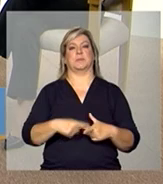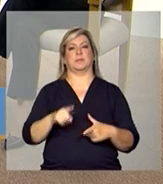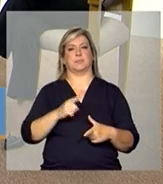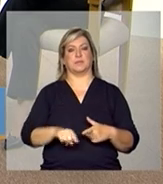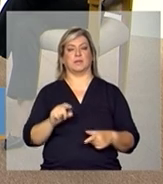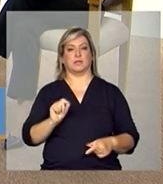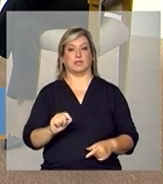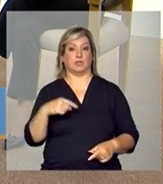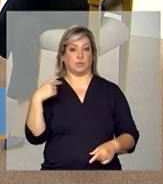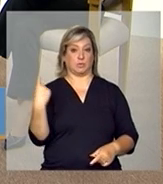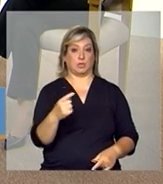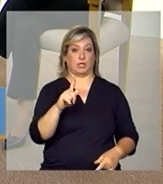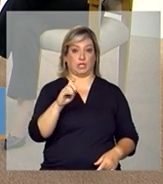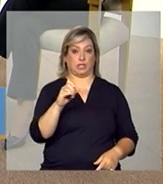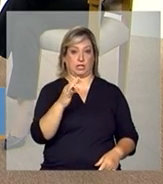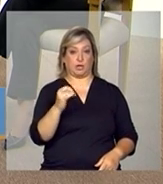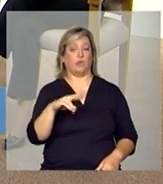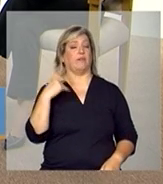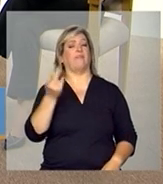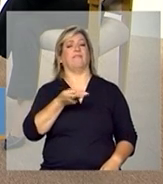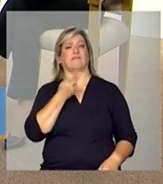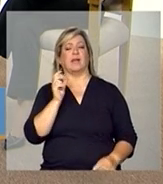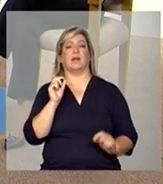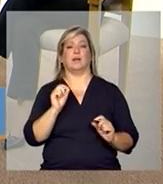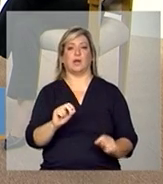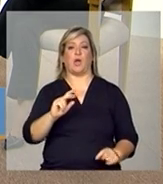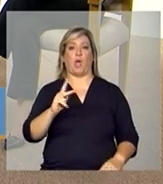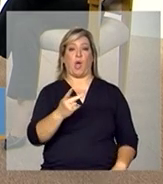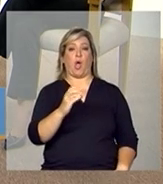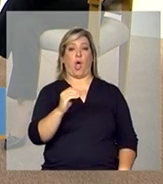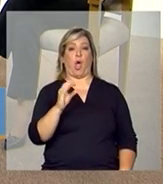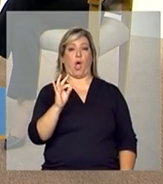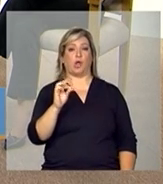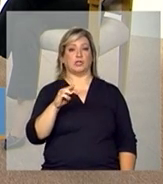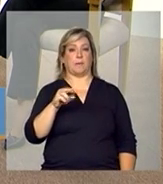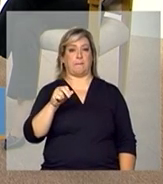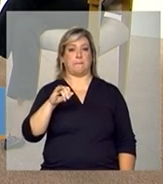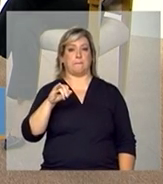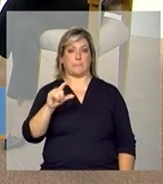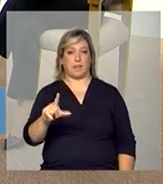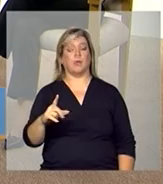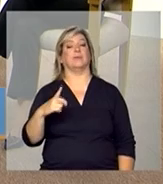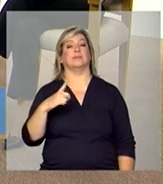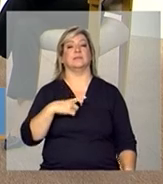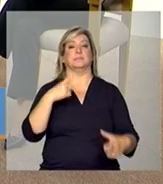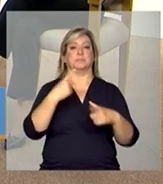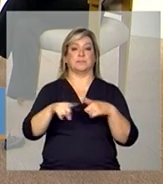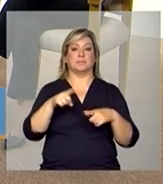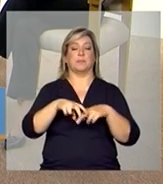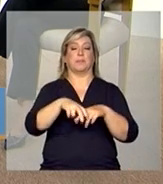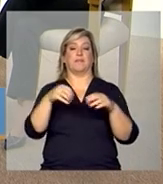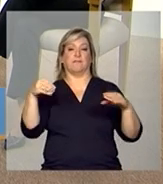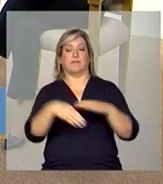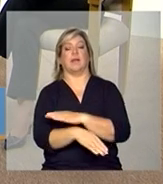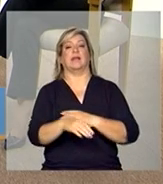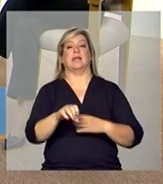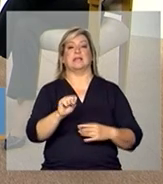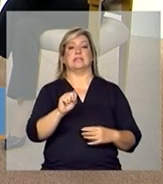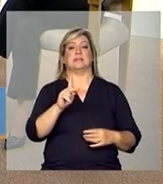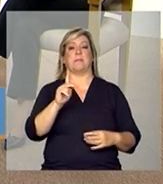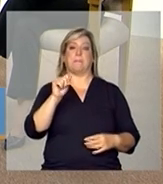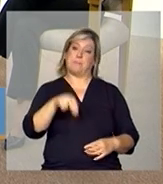gestores falarem que realmente o nosso e-mail estava nessa caixa de spam e Listo eletrônico e todos eram da extensão do